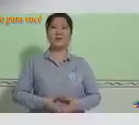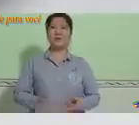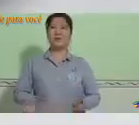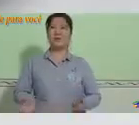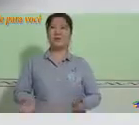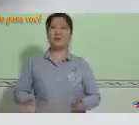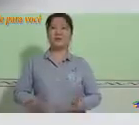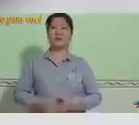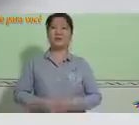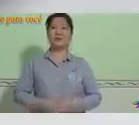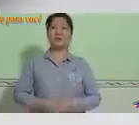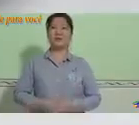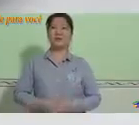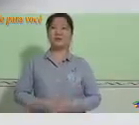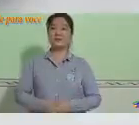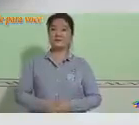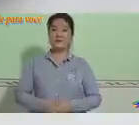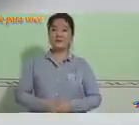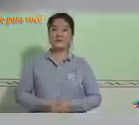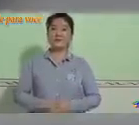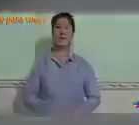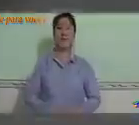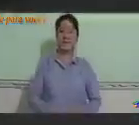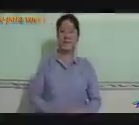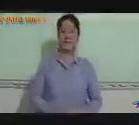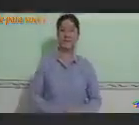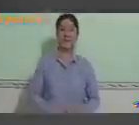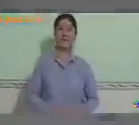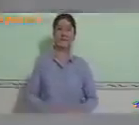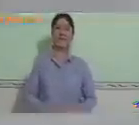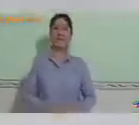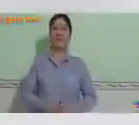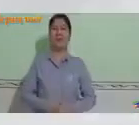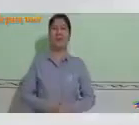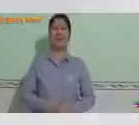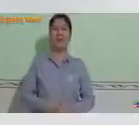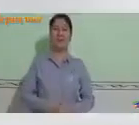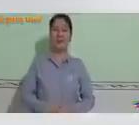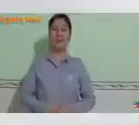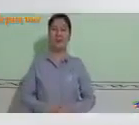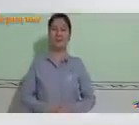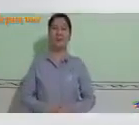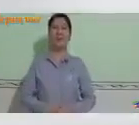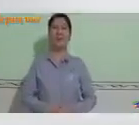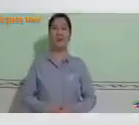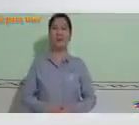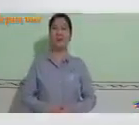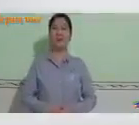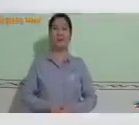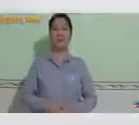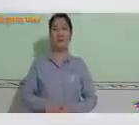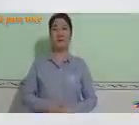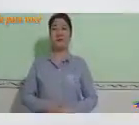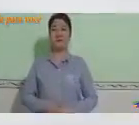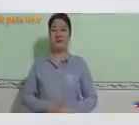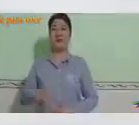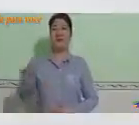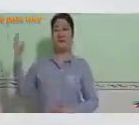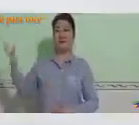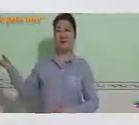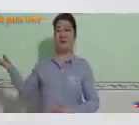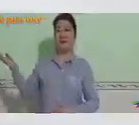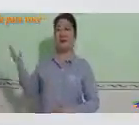pior, mas isso é natural e esperado, conforme vão sendo realizadas mais sessões a pele vai ficando melhor e